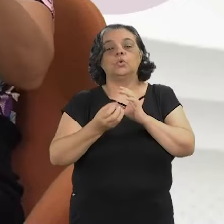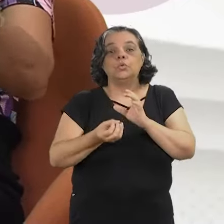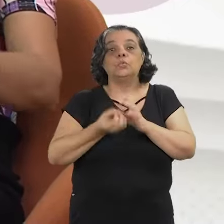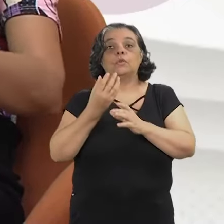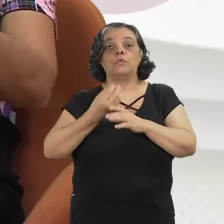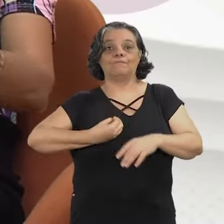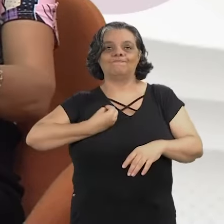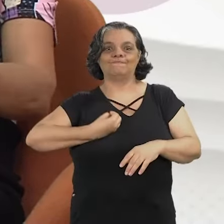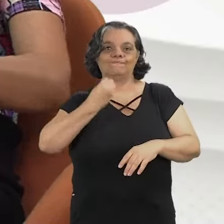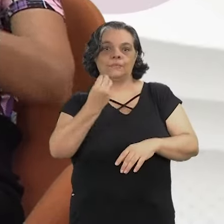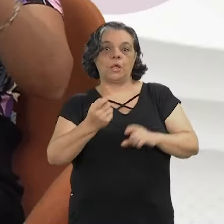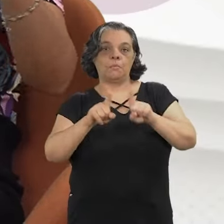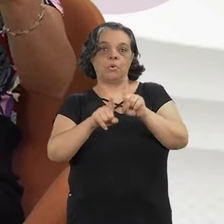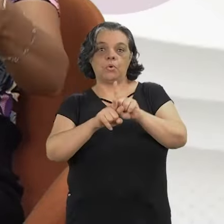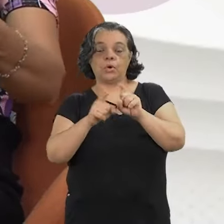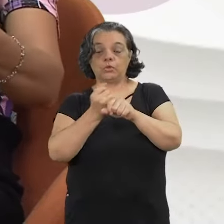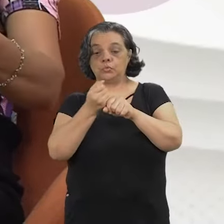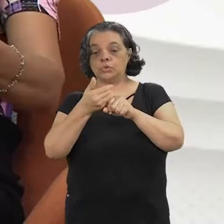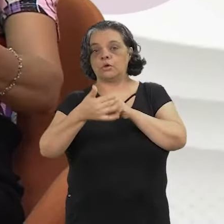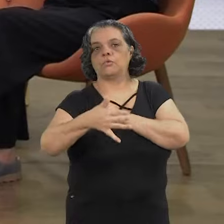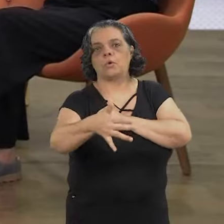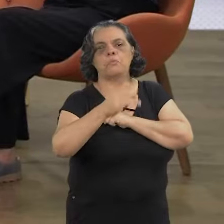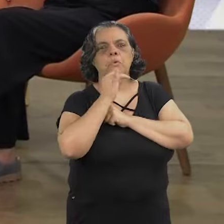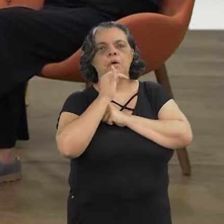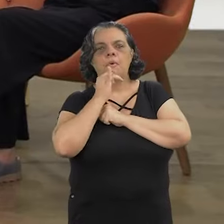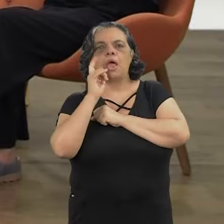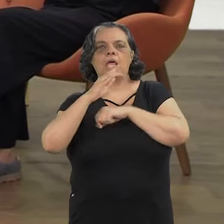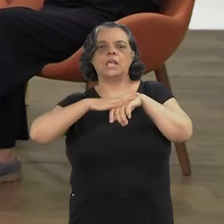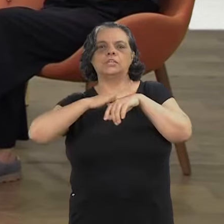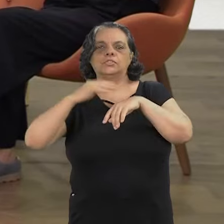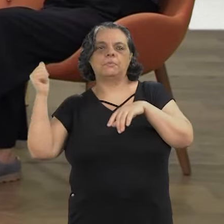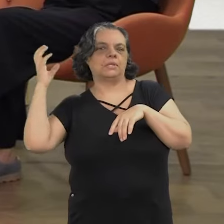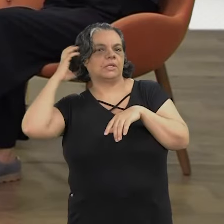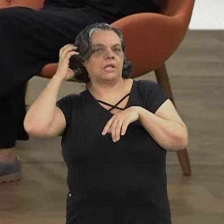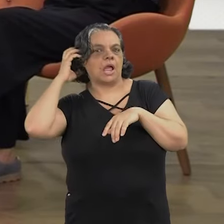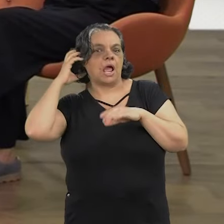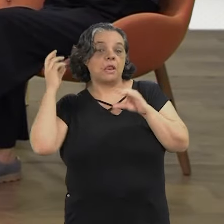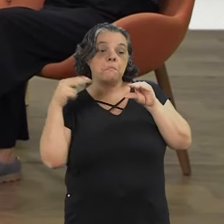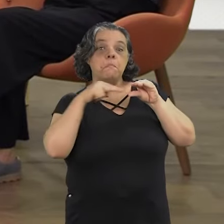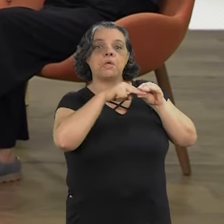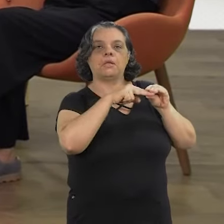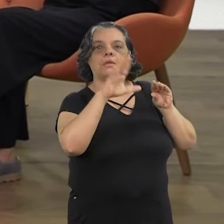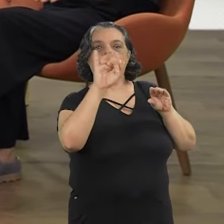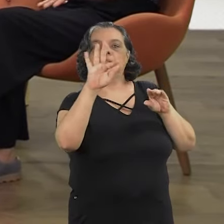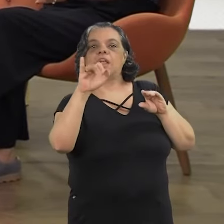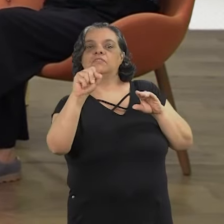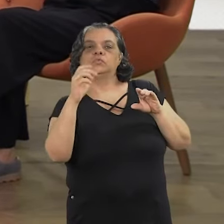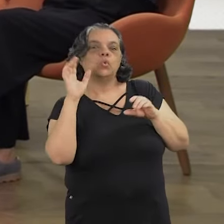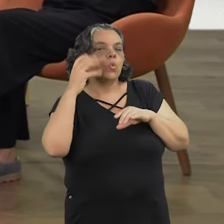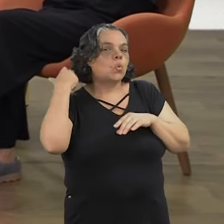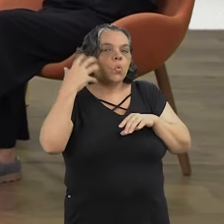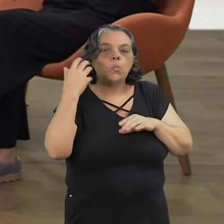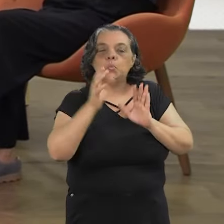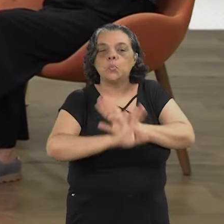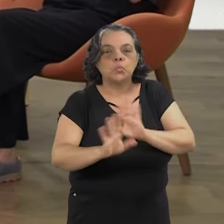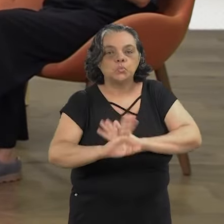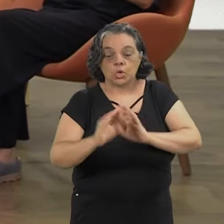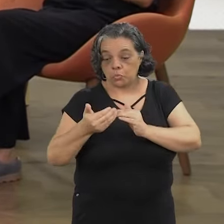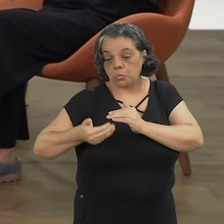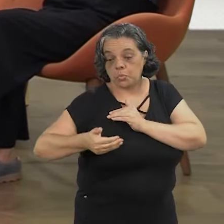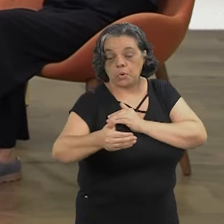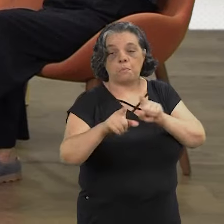com uma programação diversa porque que nos seus anos iniciais por exemplo ela era chamada de rádio pend drive que só tocava música E aí o fcon